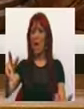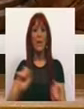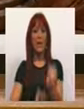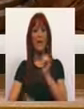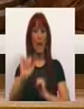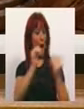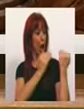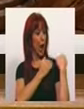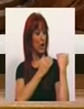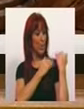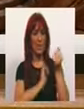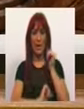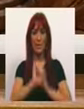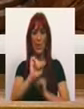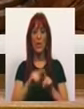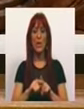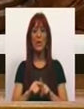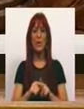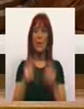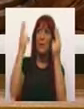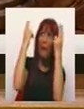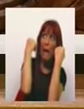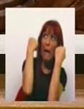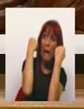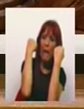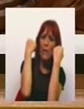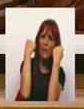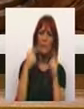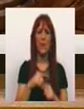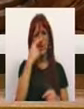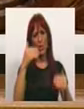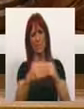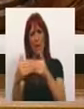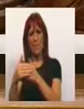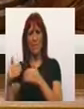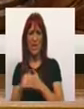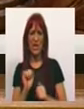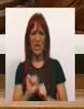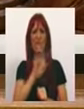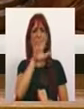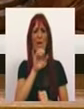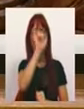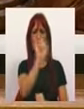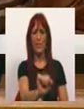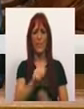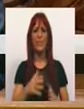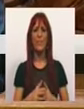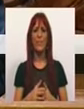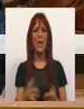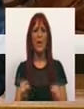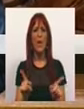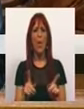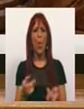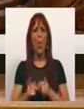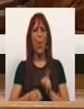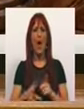sua responsabilidade e se brigasse perante as vítimas e às suas famílias não se